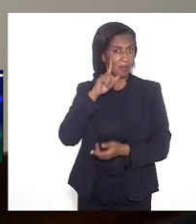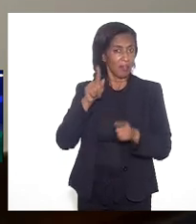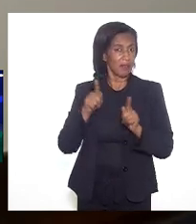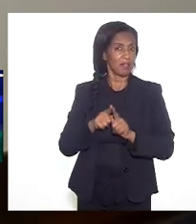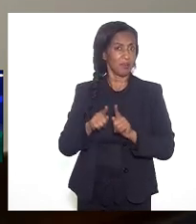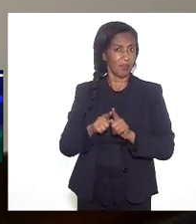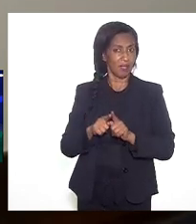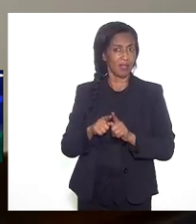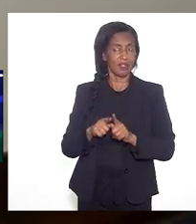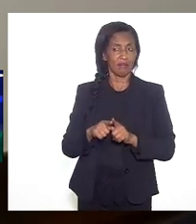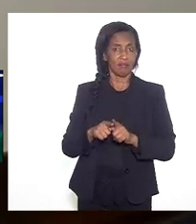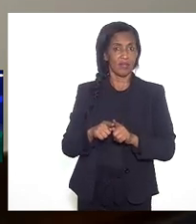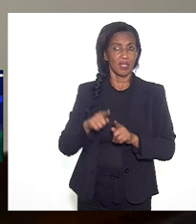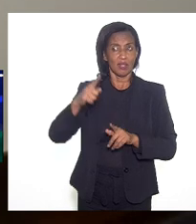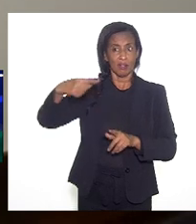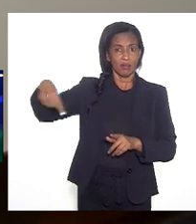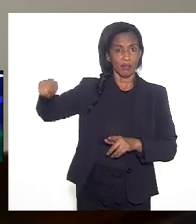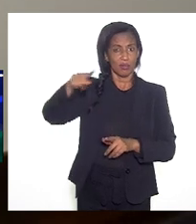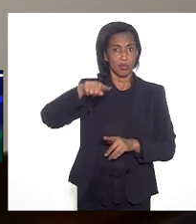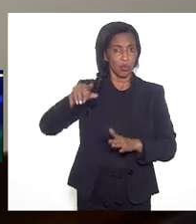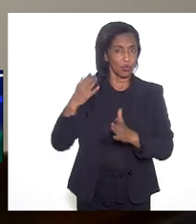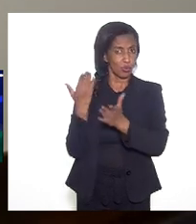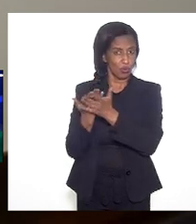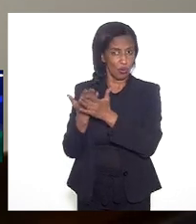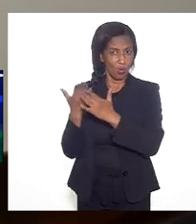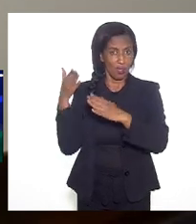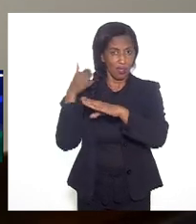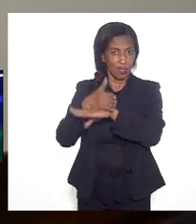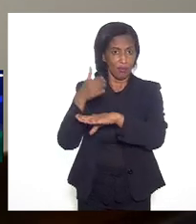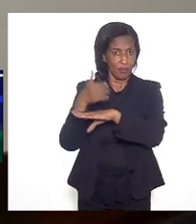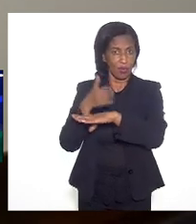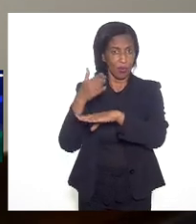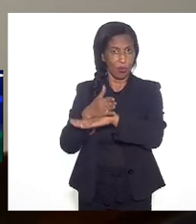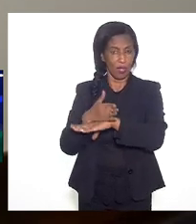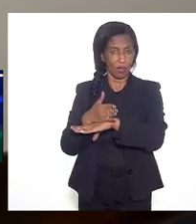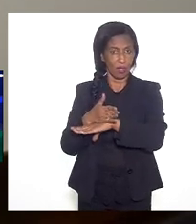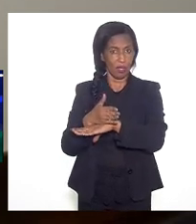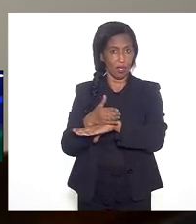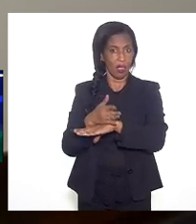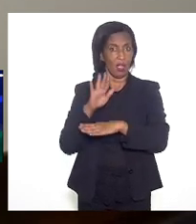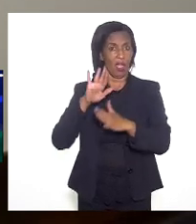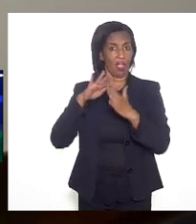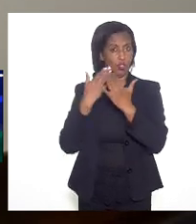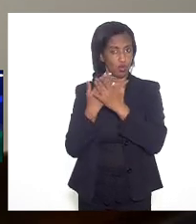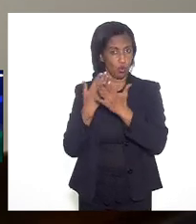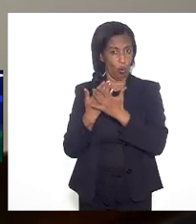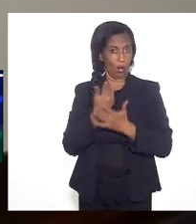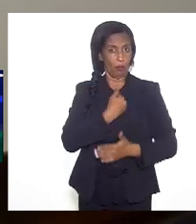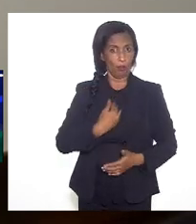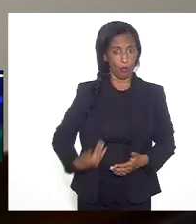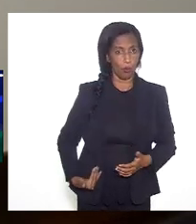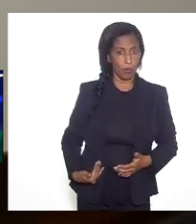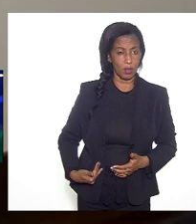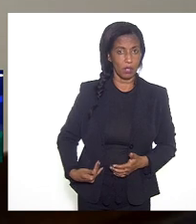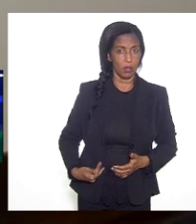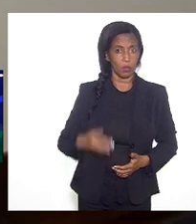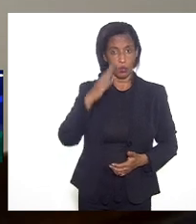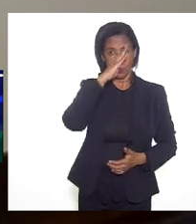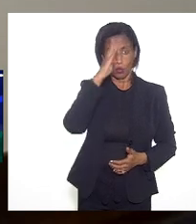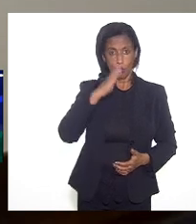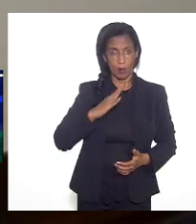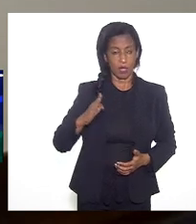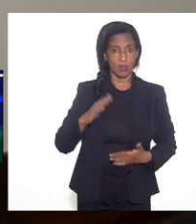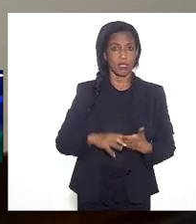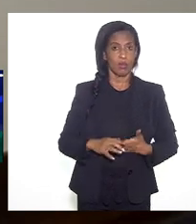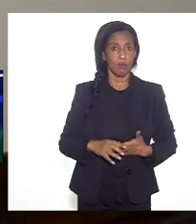grande maioria dos estudantes que frequentam o ensino médio público no Brasil, não é só no Rio de Janeiro, esta